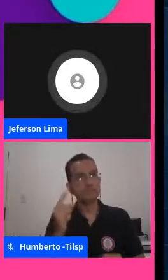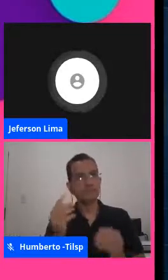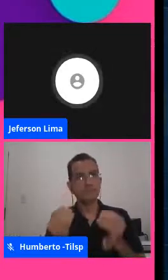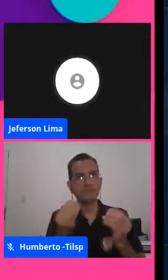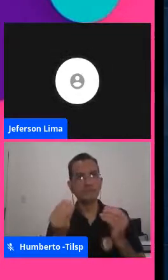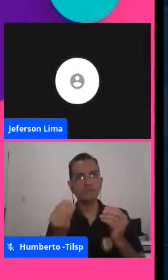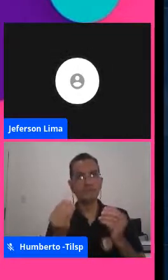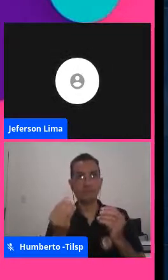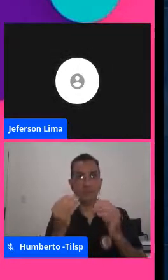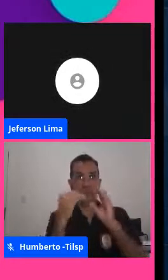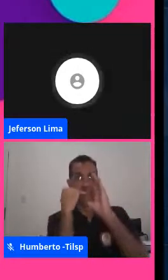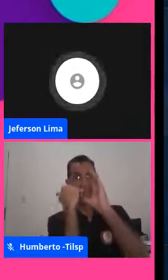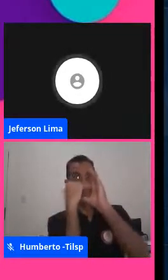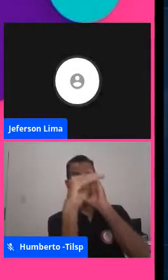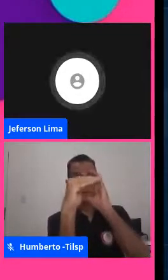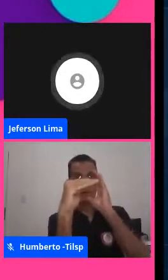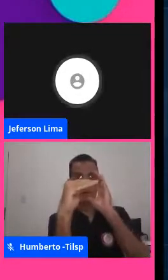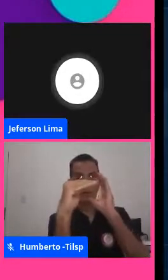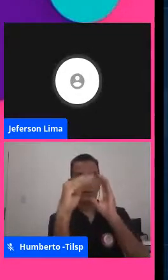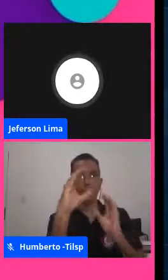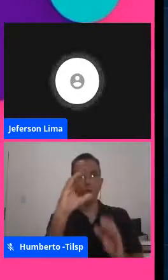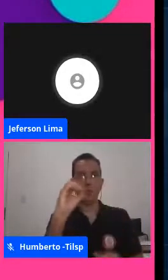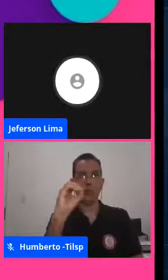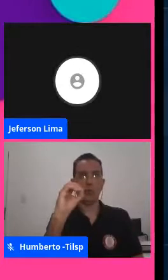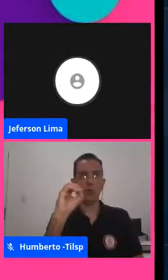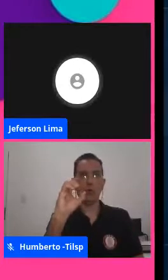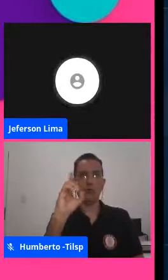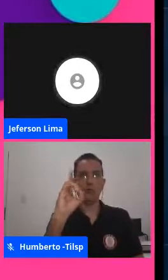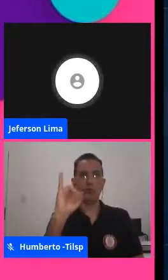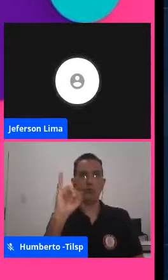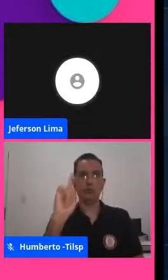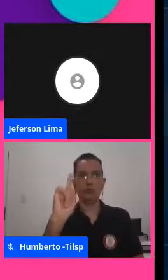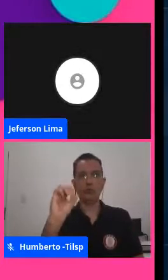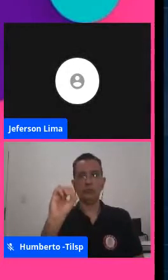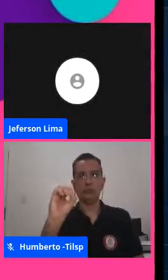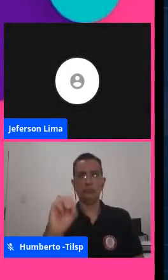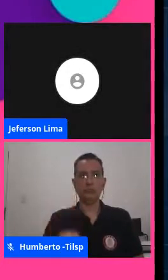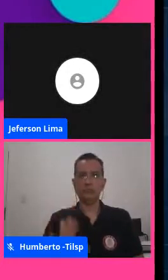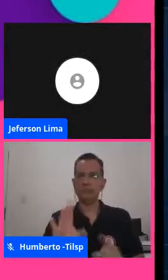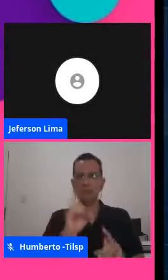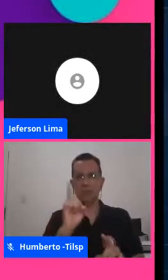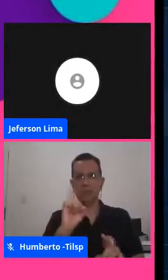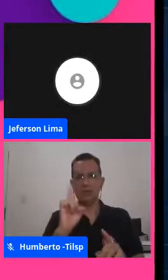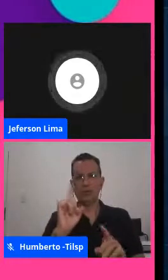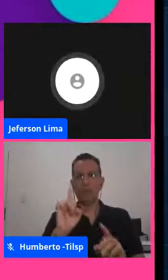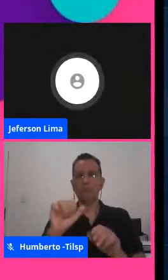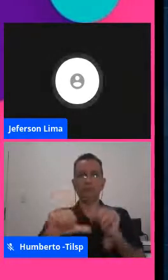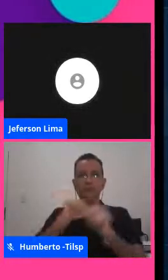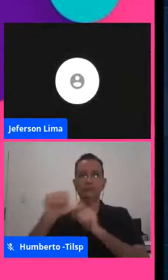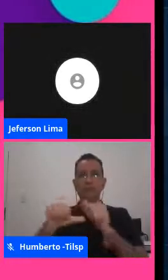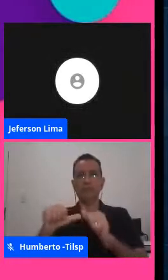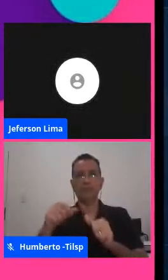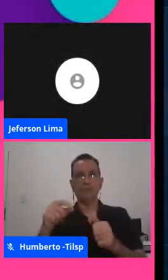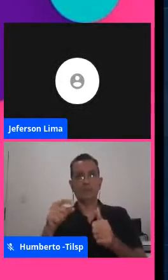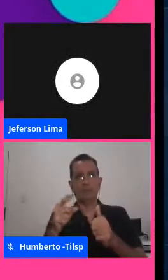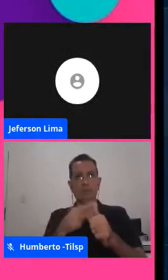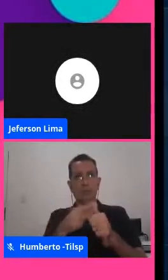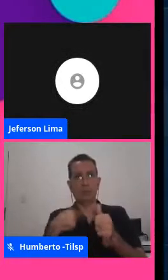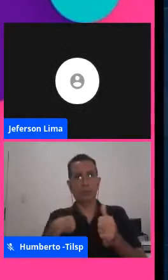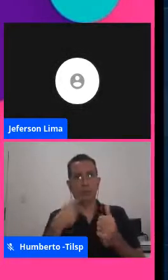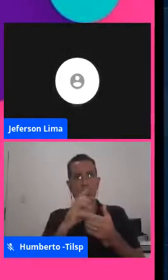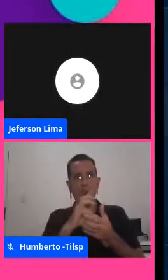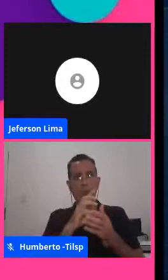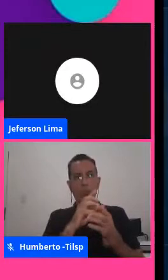enviar o código. Tentar fechar. Na verdade, não. Não vou nem fazer isso. Eu vou fazer o seguinte. Eu vou copiar.